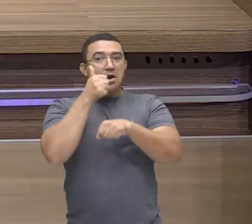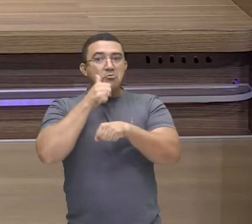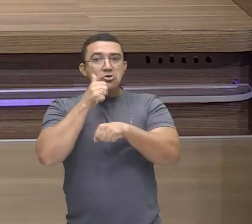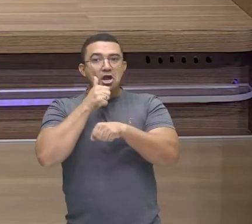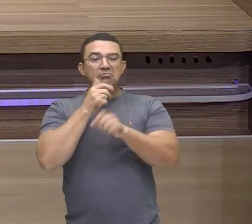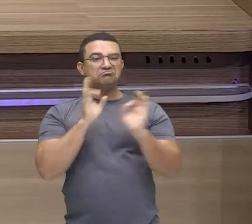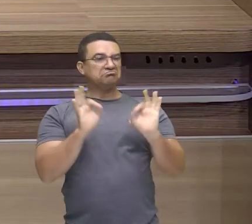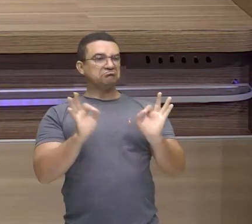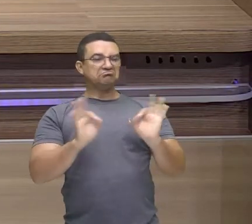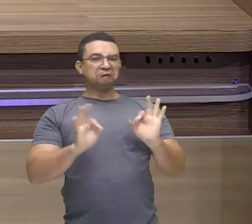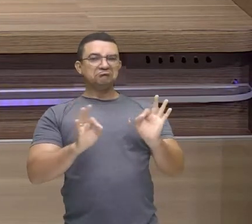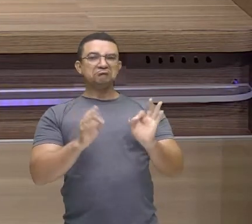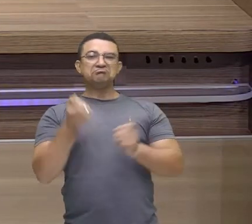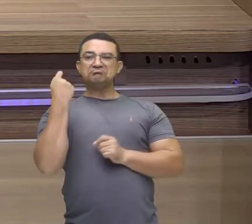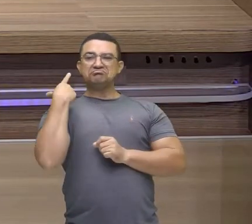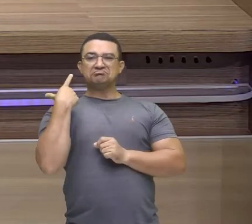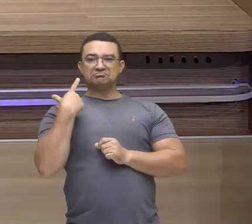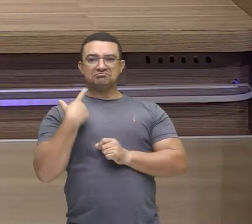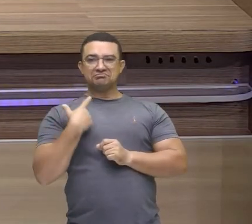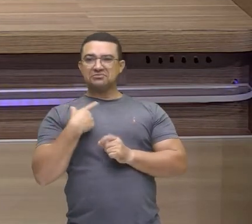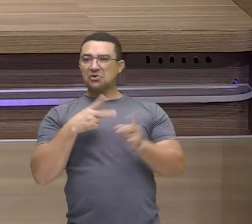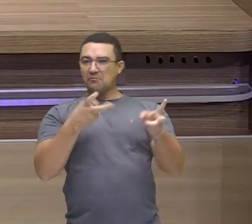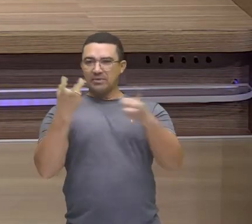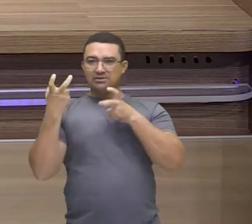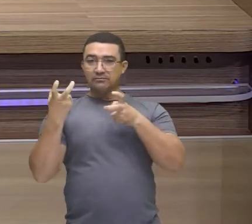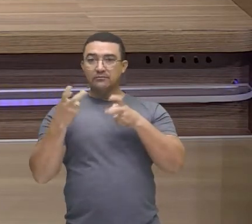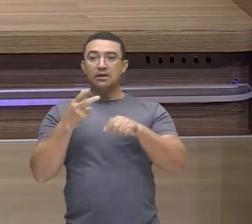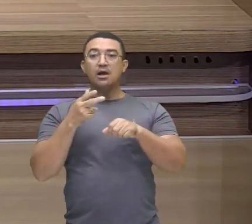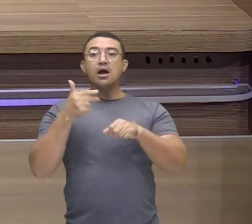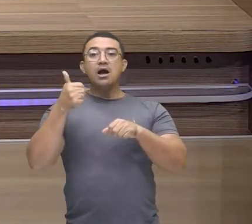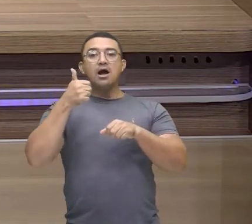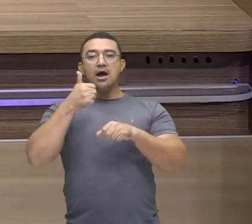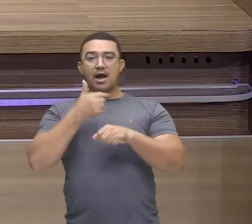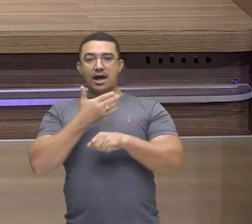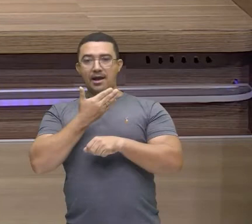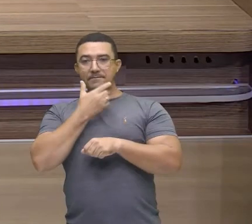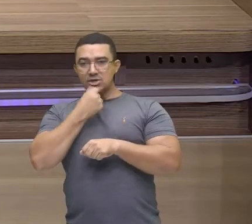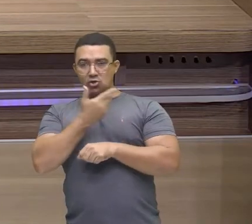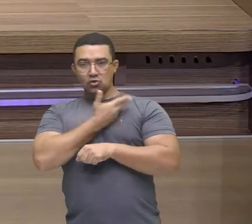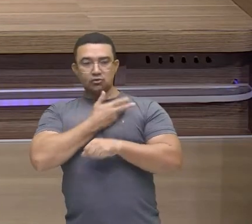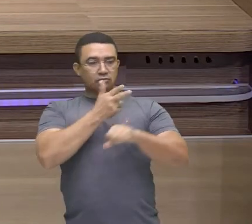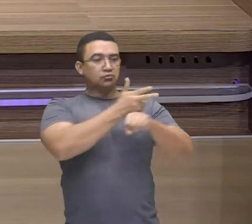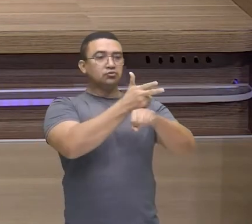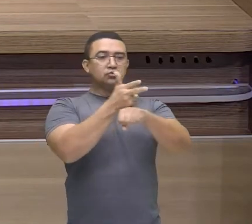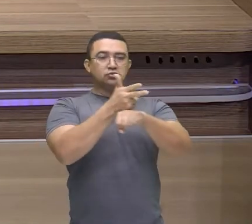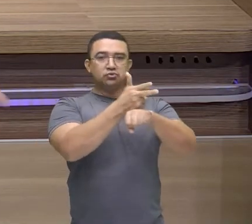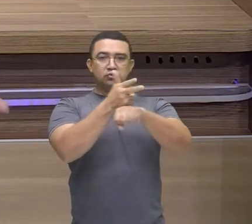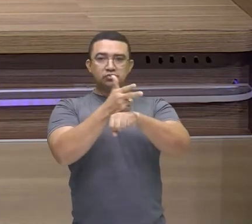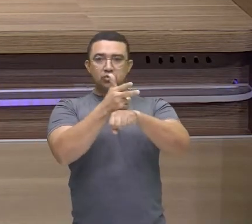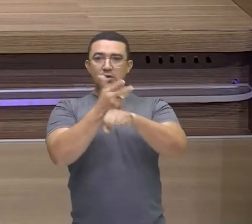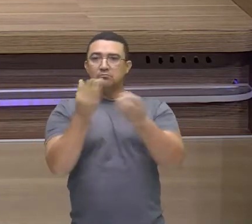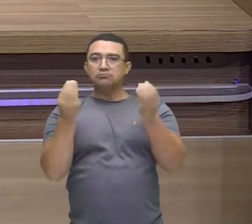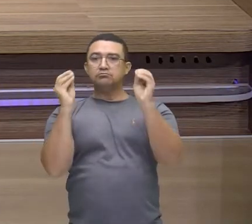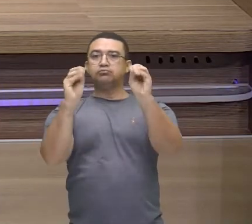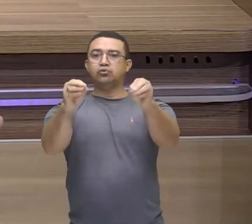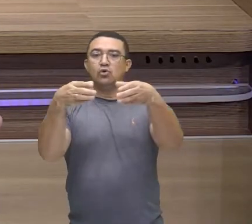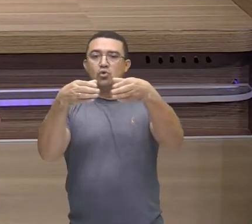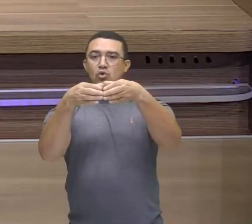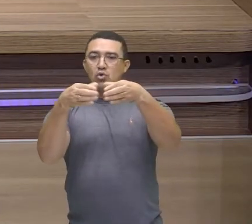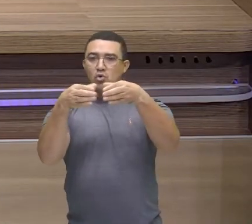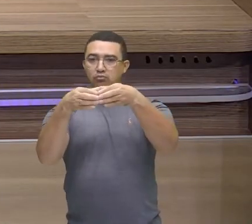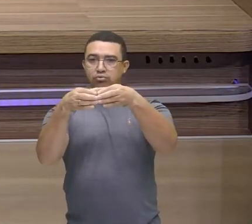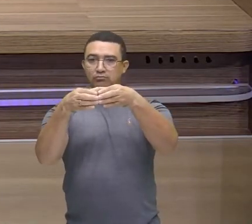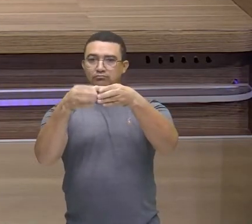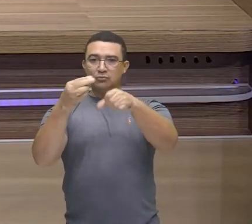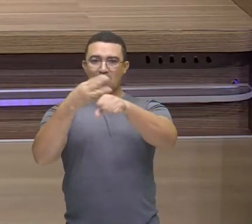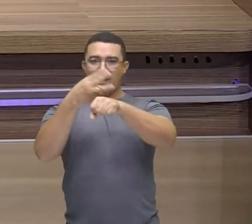se tocam, as meninas não percebem, né? Aí eles colocam, adivinha o que eu fiz? Adivinha, e bota no Bluetooth para todo mundo ver,